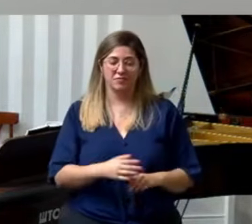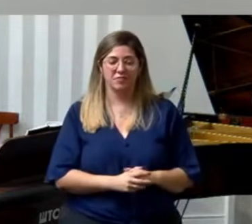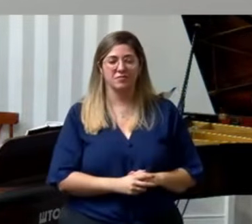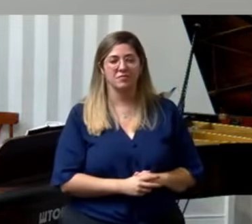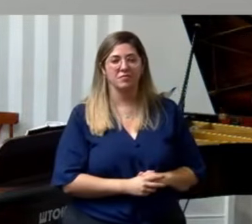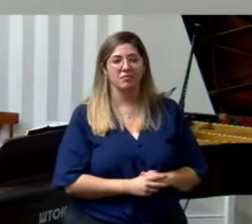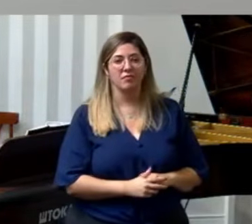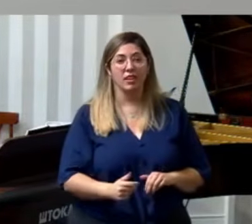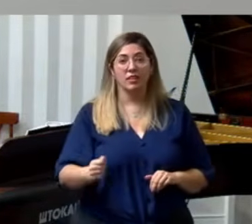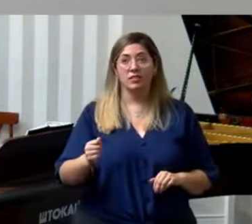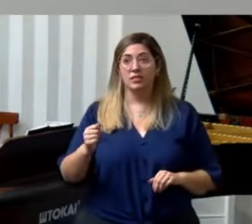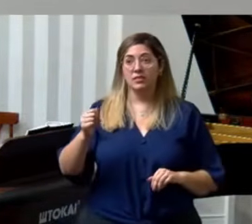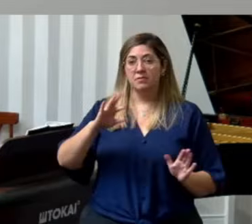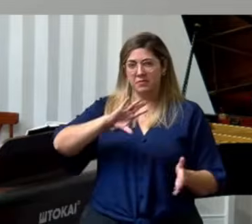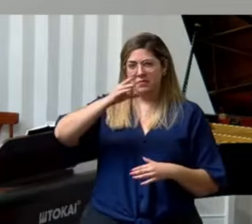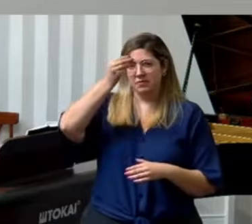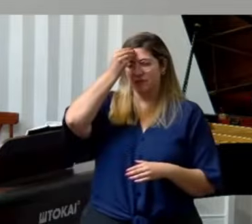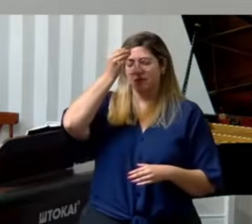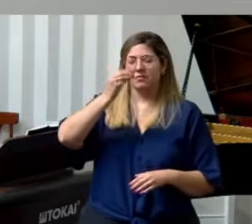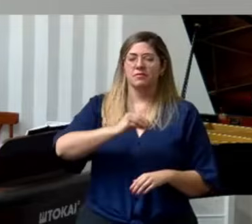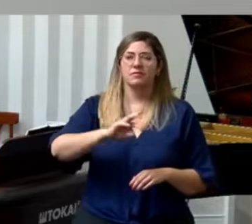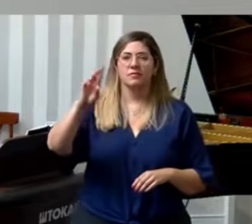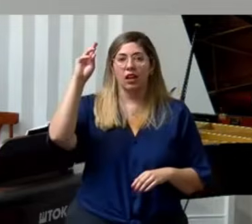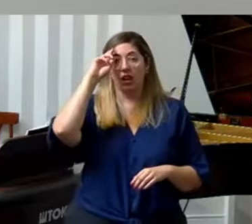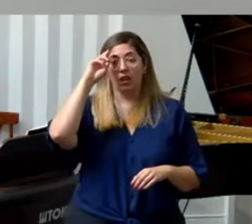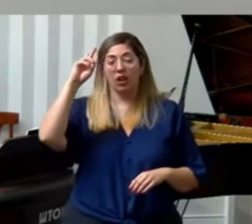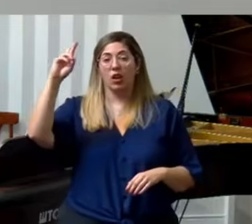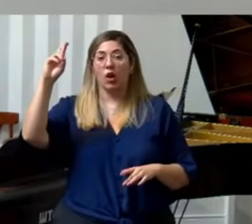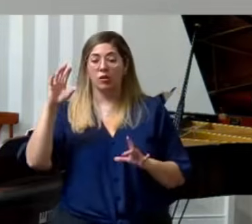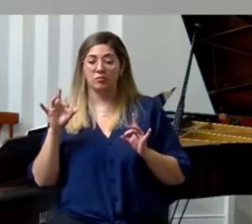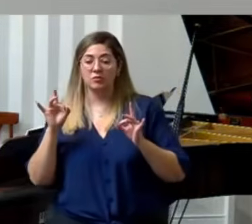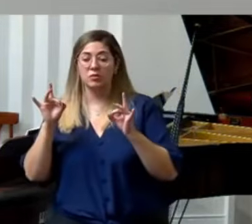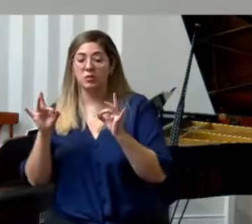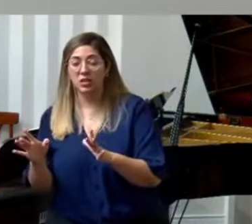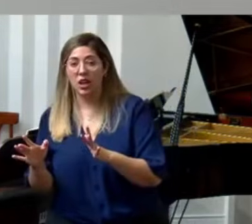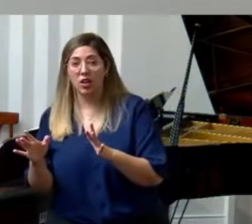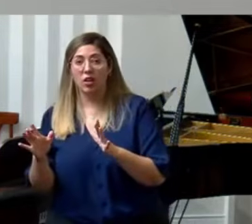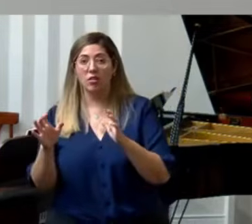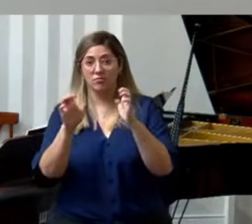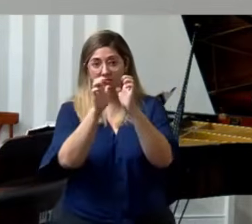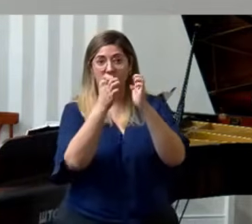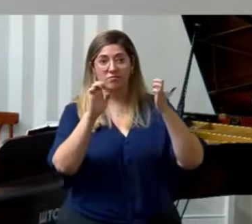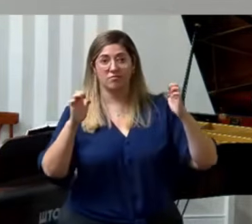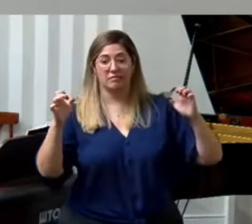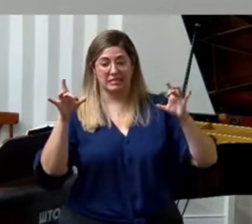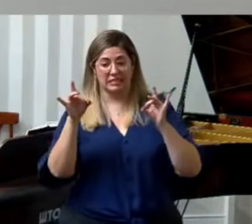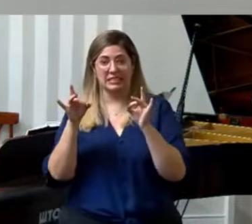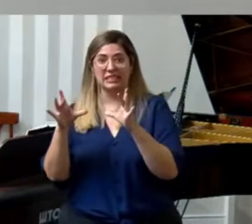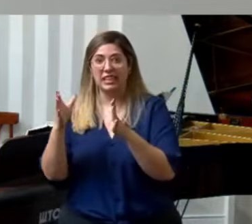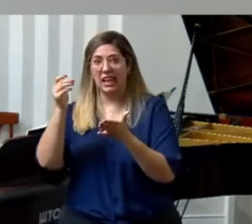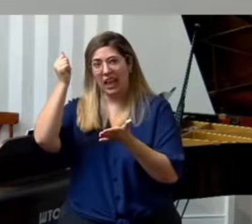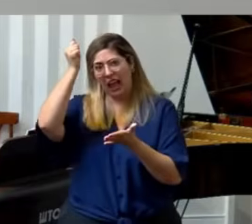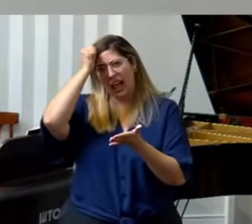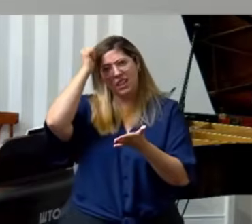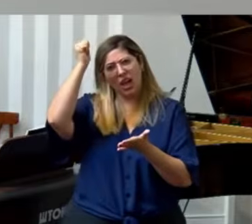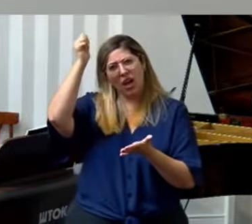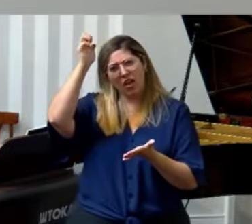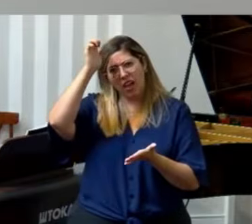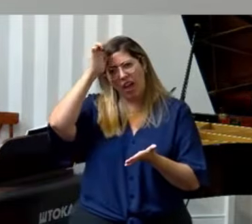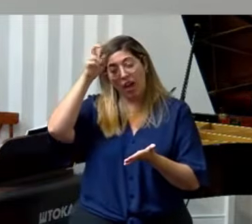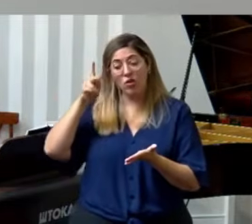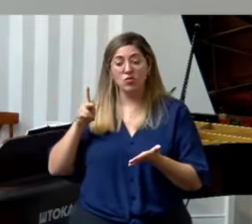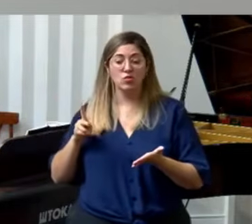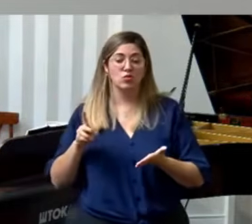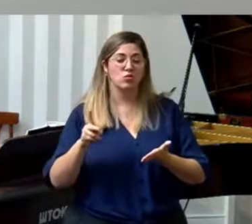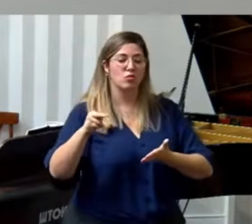expulsando Adão e Eva para que eles continuem a servir o solo. Porque este é o Deus